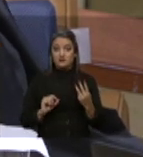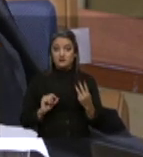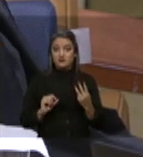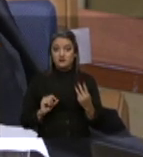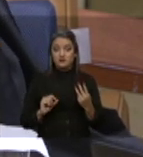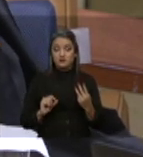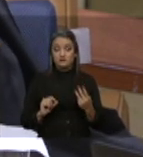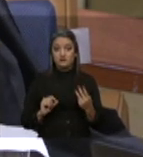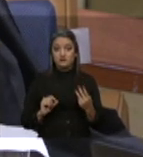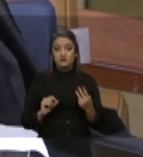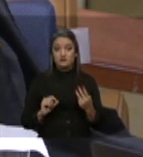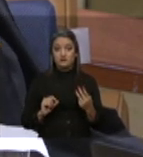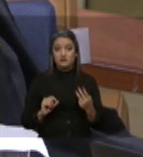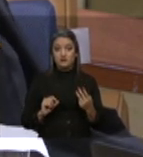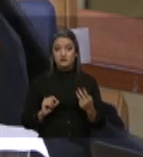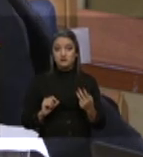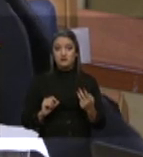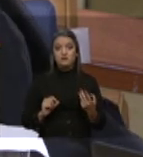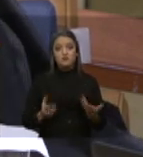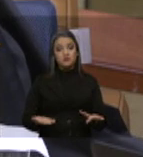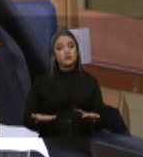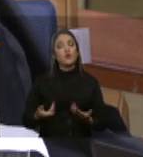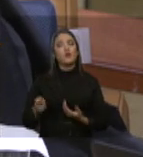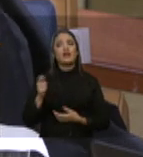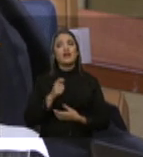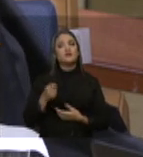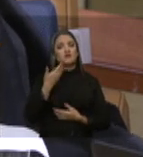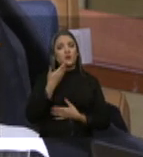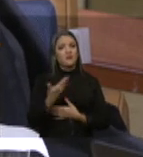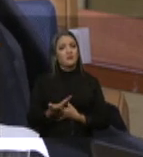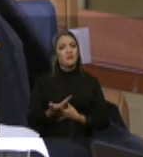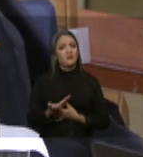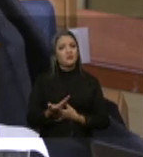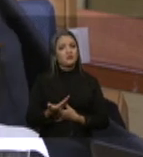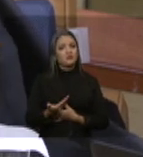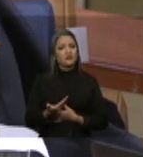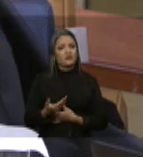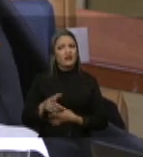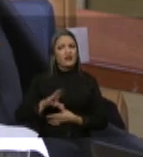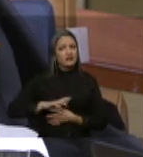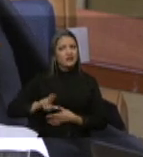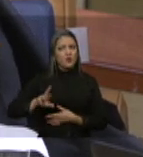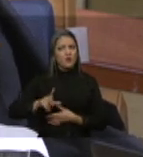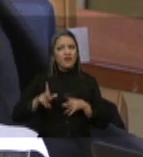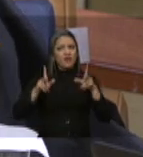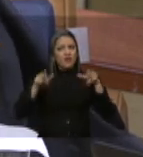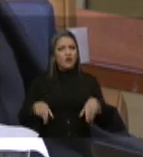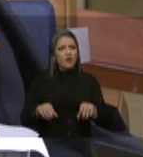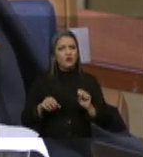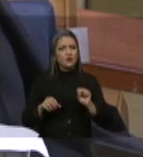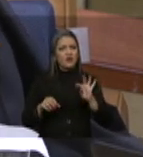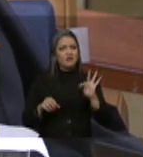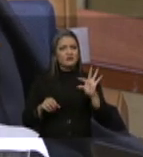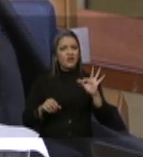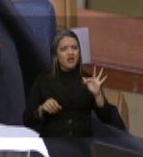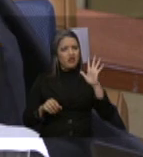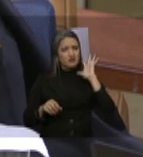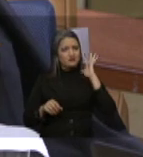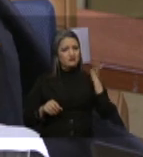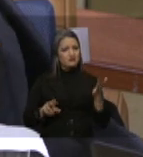dada pela parte requerente não é dessa extensão que o tribunal está a reconhecer ao contrário